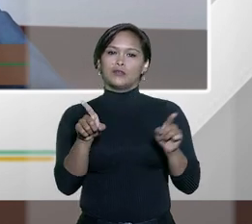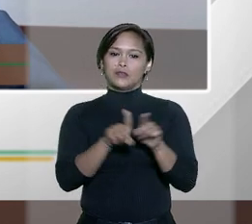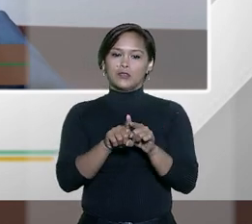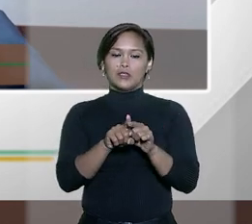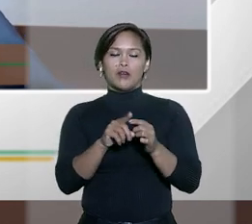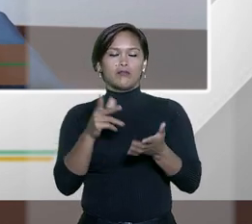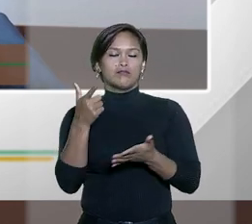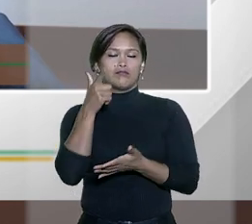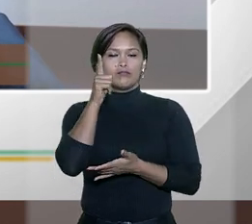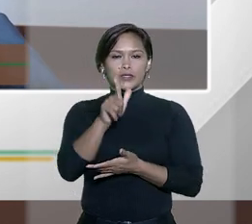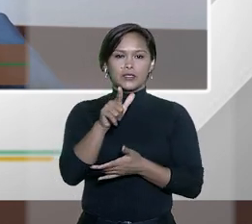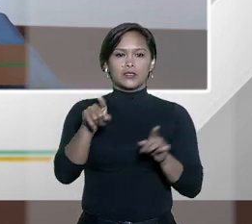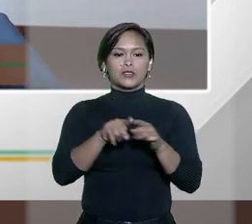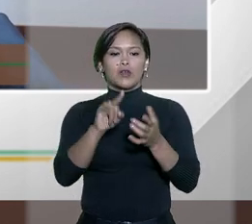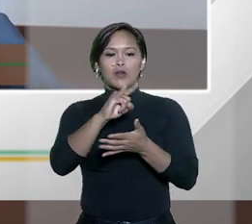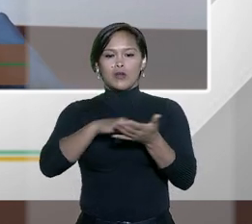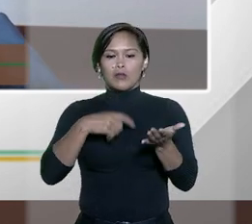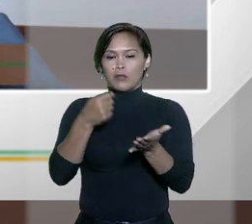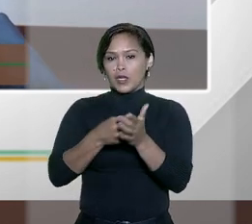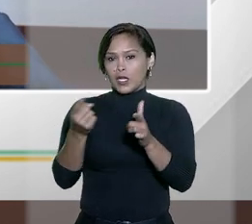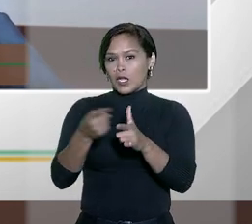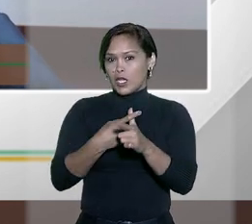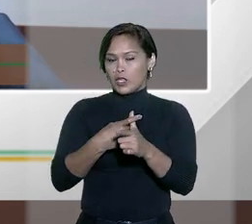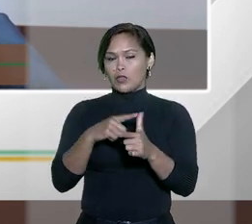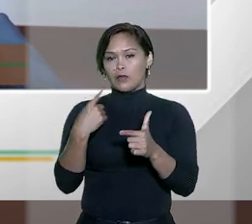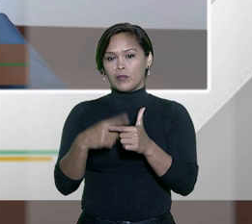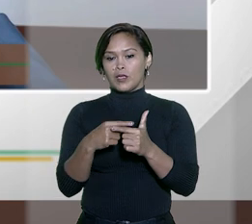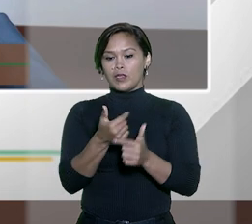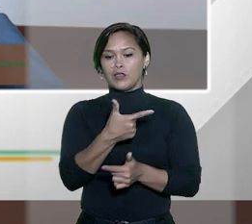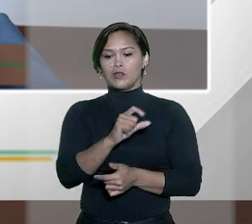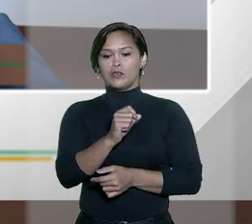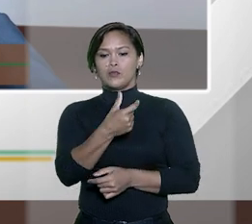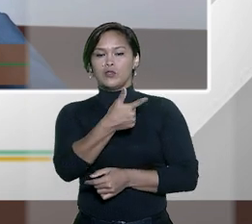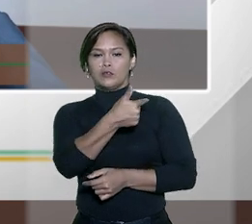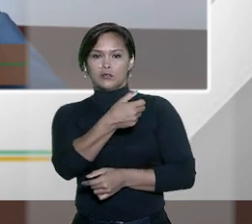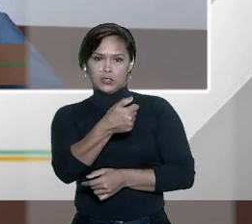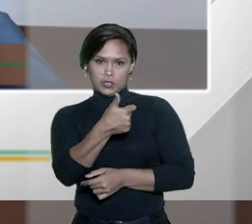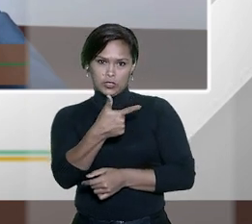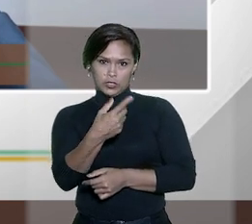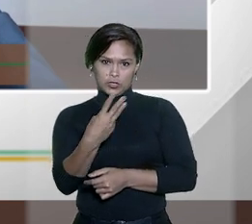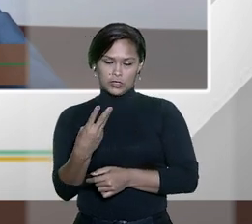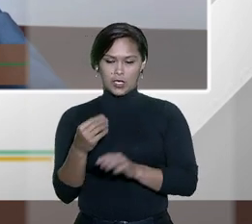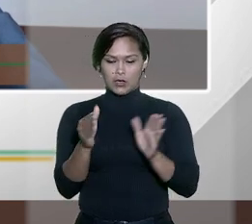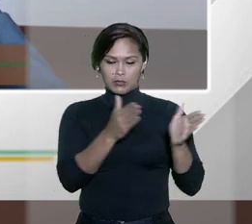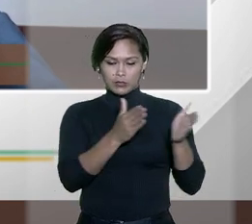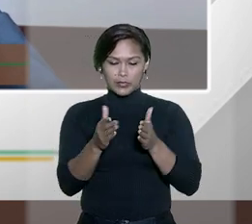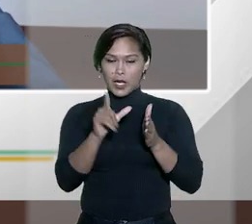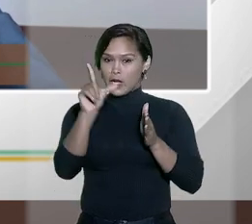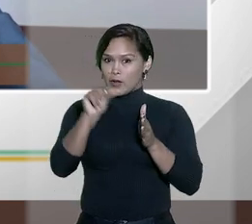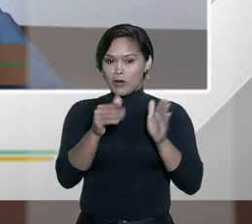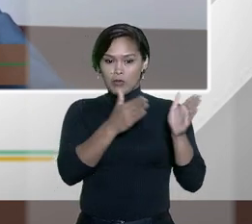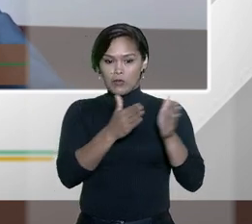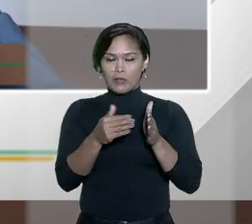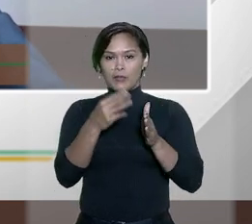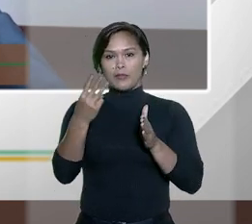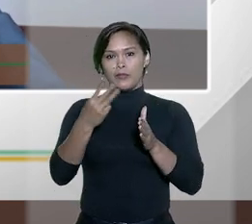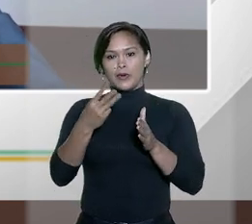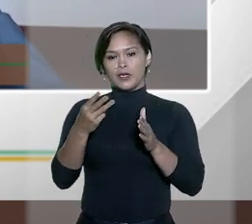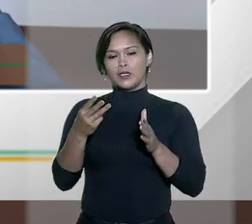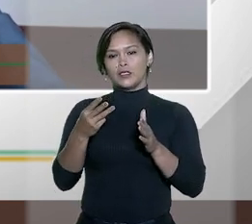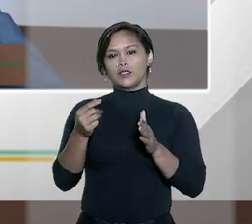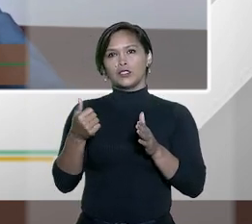não será contemplada com o seu precatório expedido para 2023, né? O prazo é muito curto, a gente já está aí no